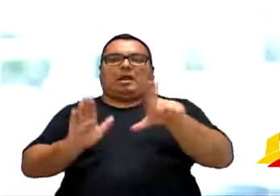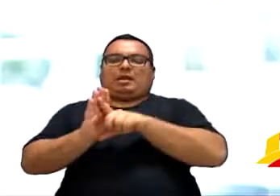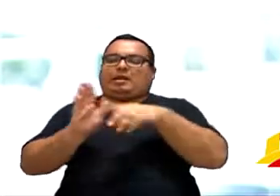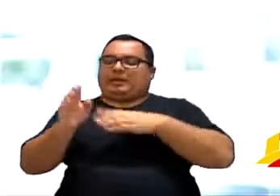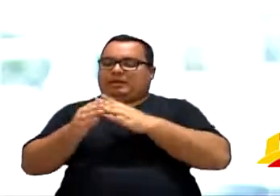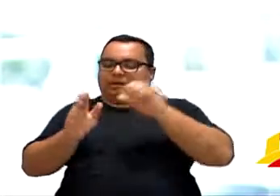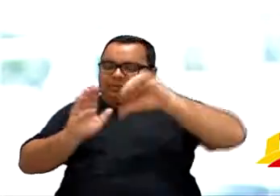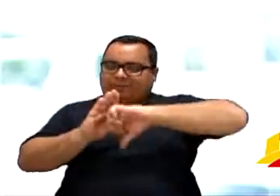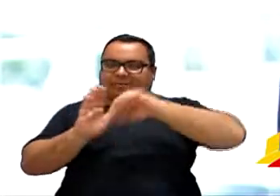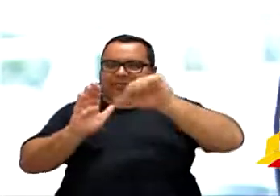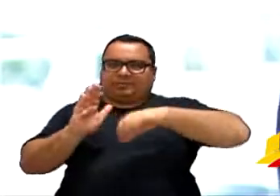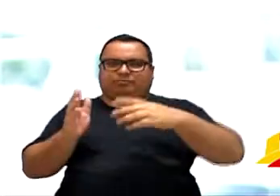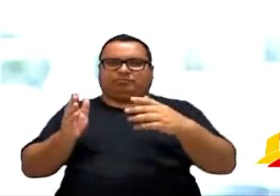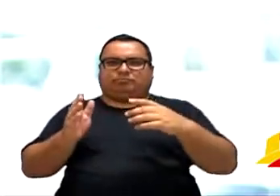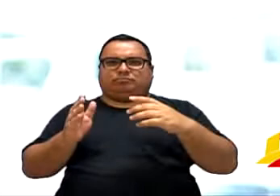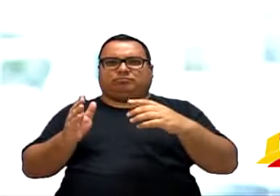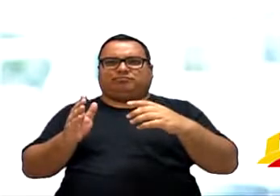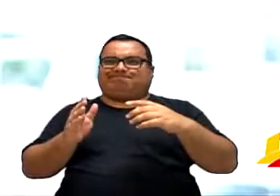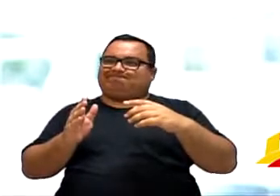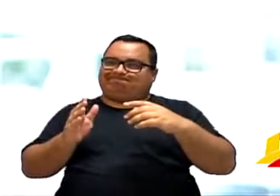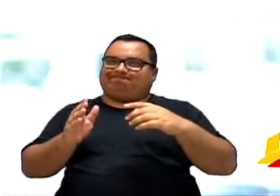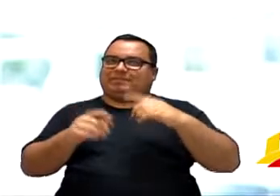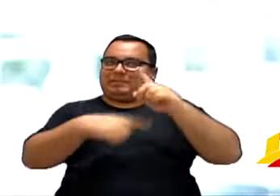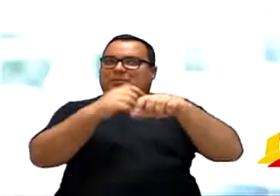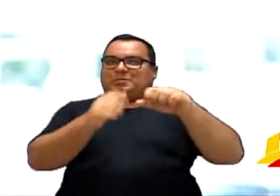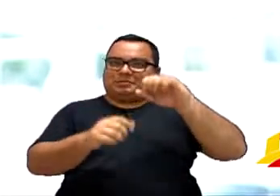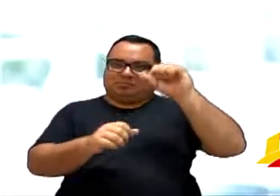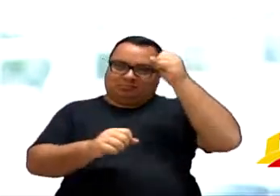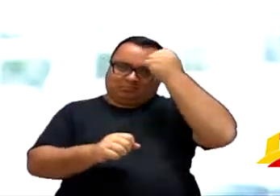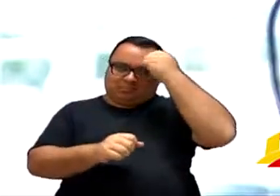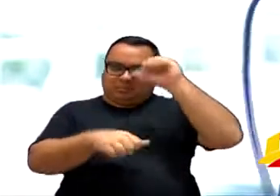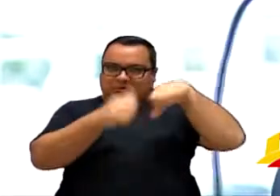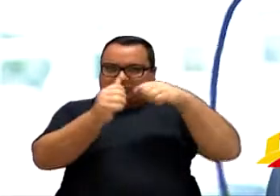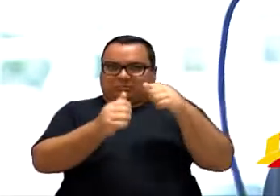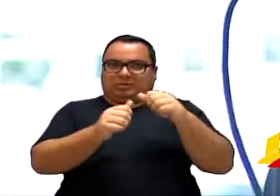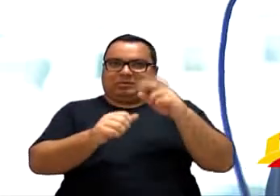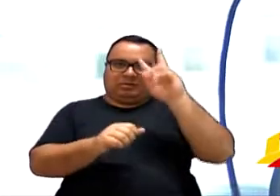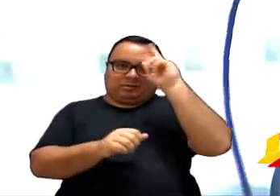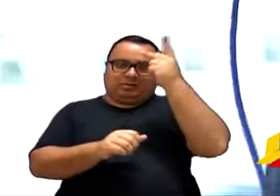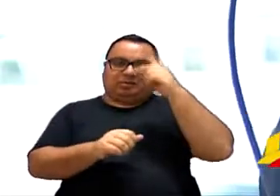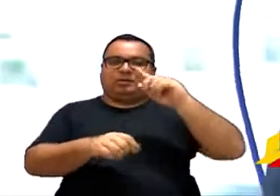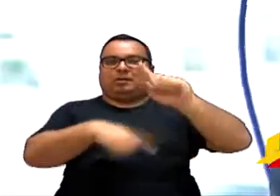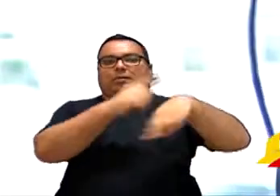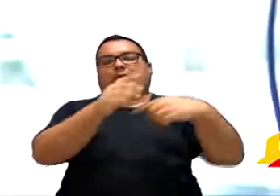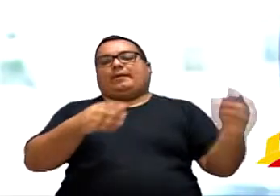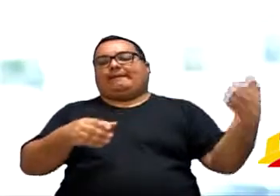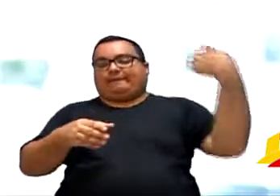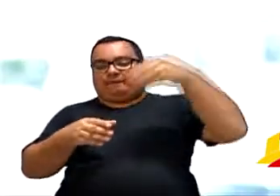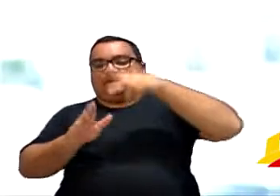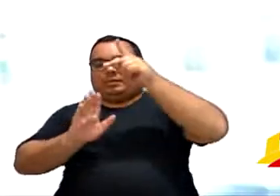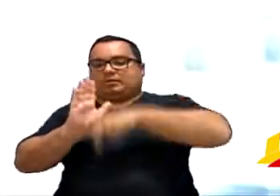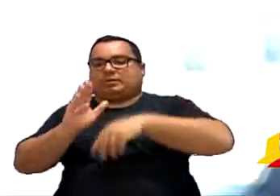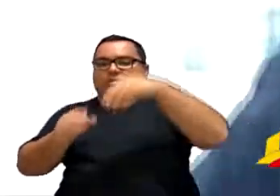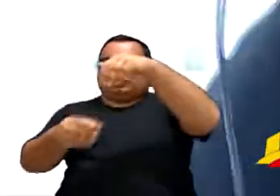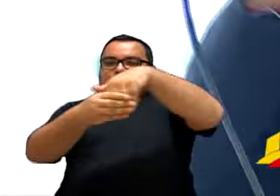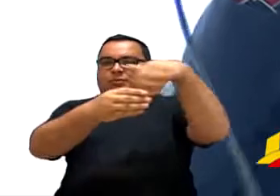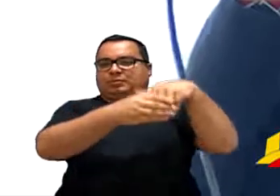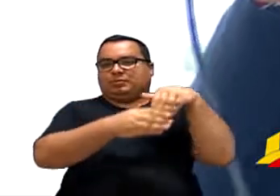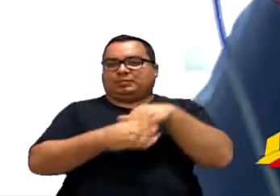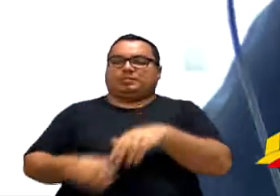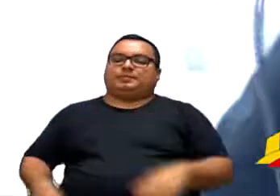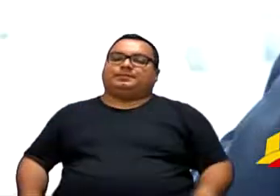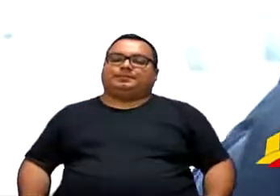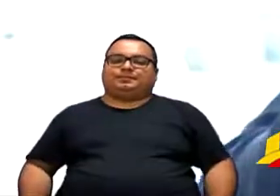virá para essa casa para votação eu espero que a maioria dos vereadores possam votar favorável passo a palavra agora